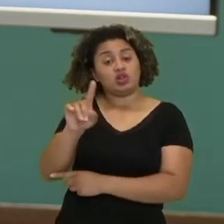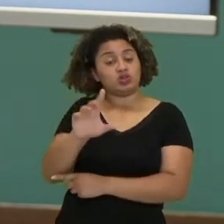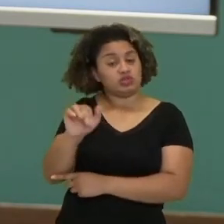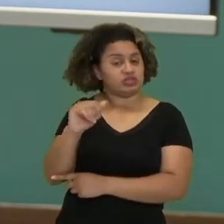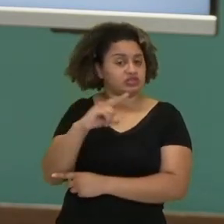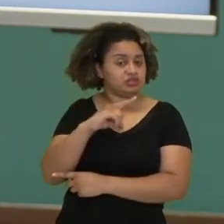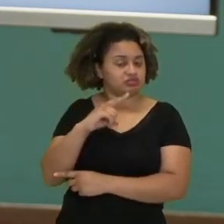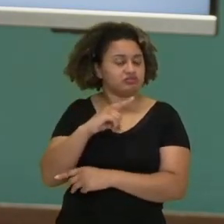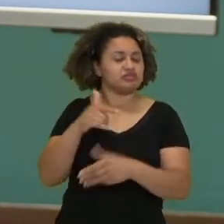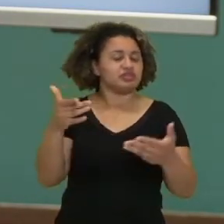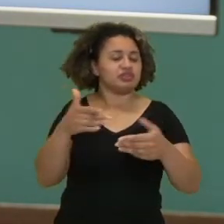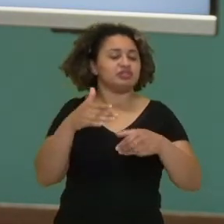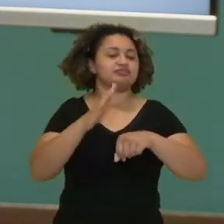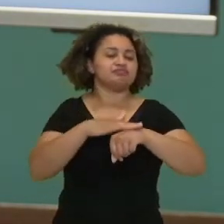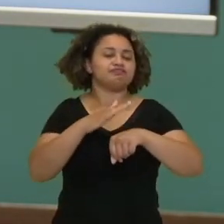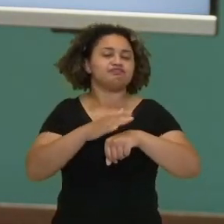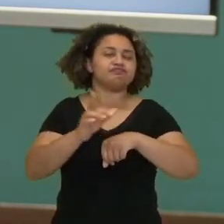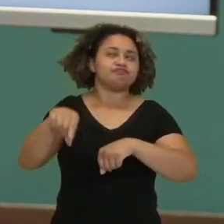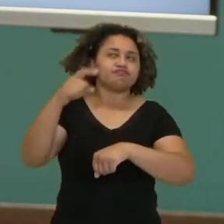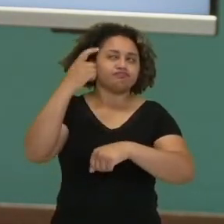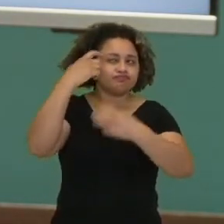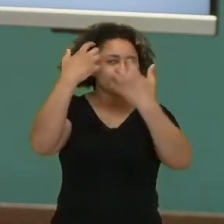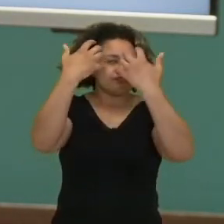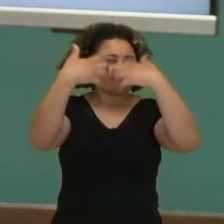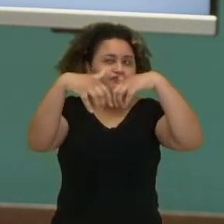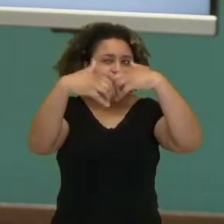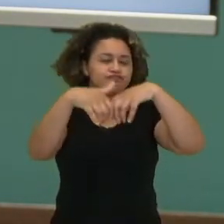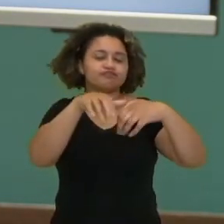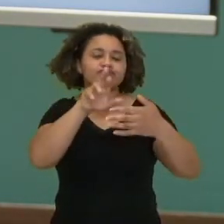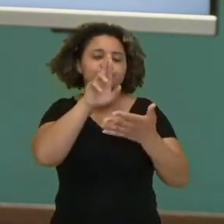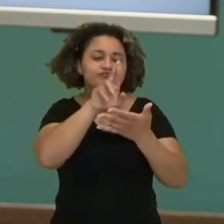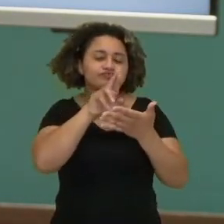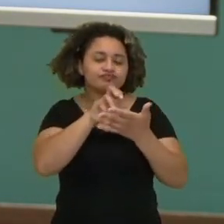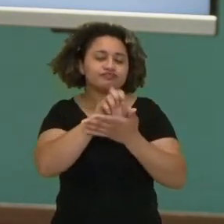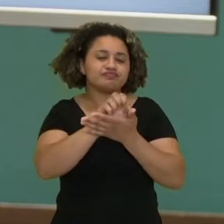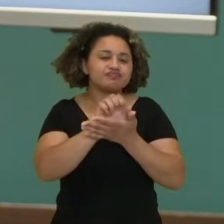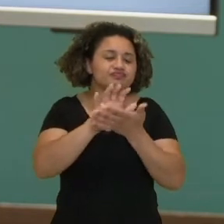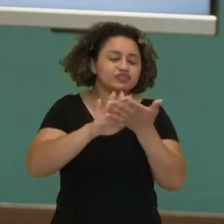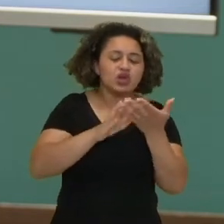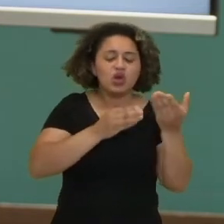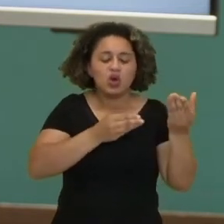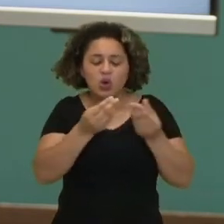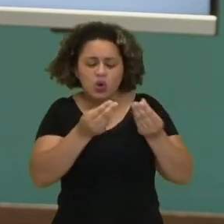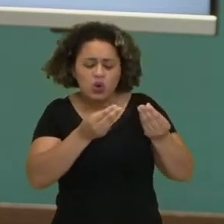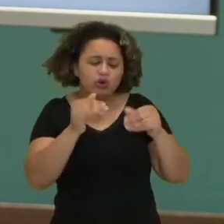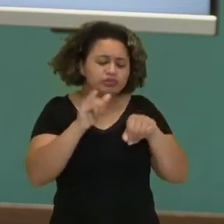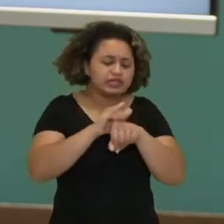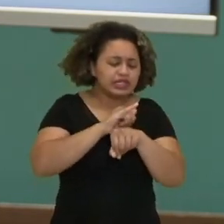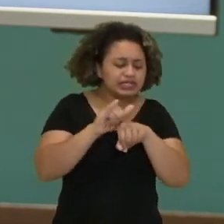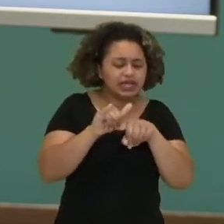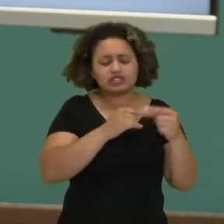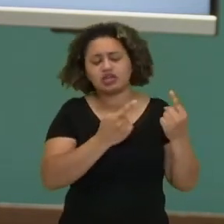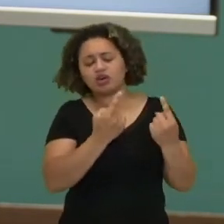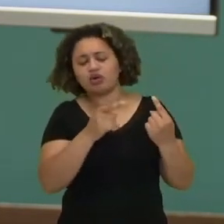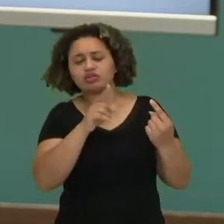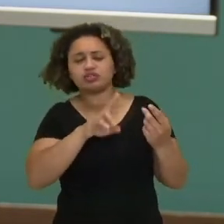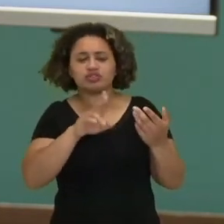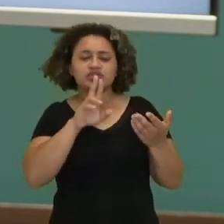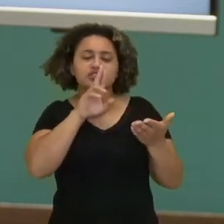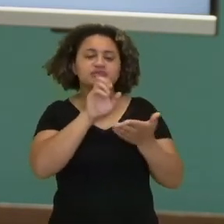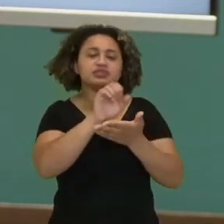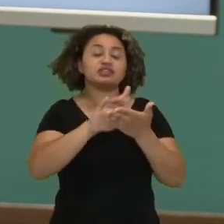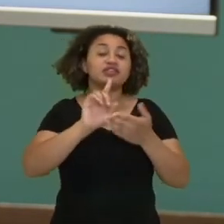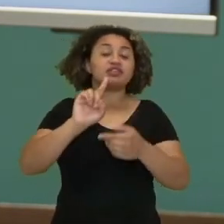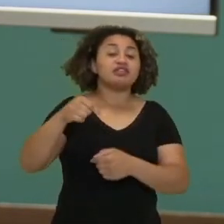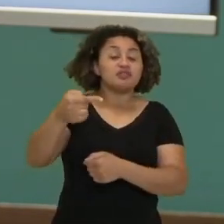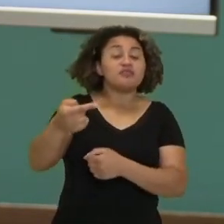Então, a professora vai dar um tempinho para vocês pensarem aí como é que vocês vão resolver esse exercício e, na